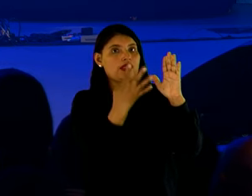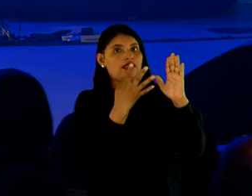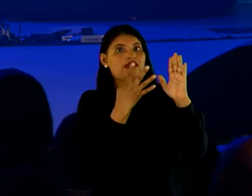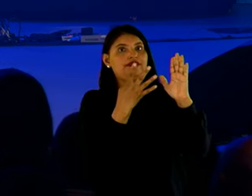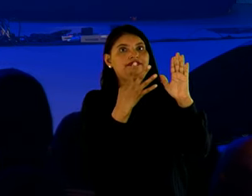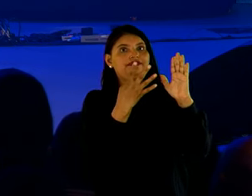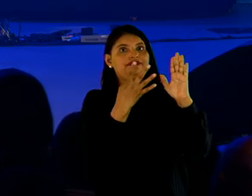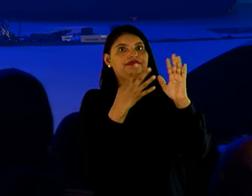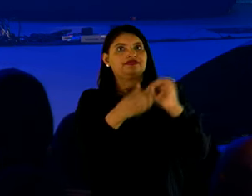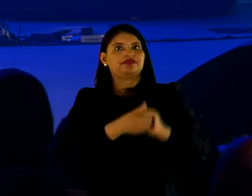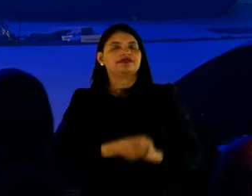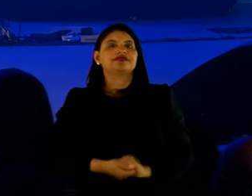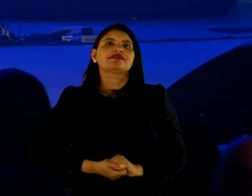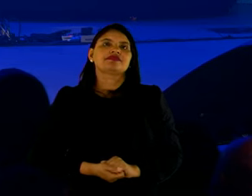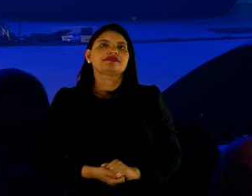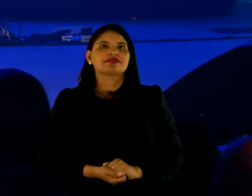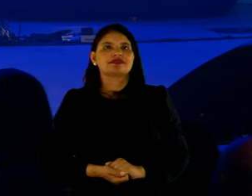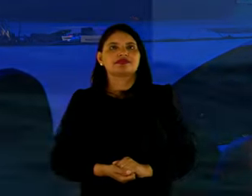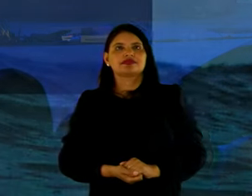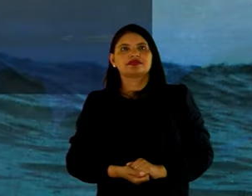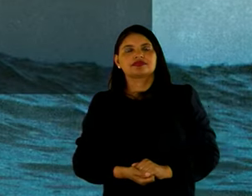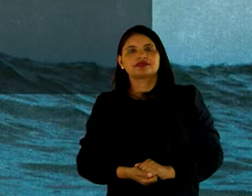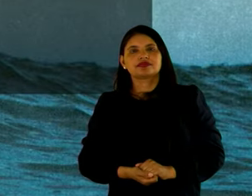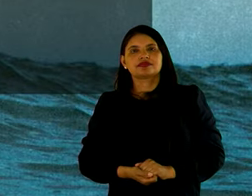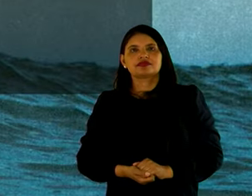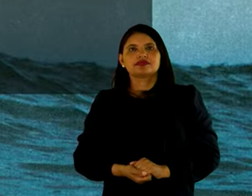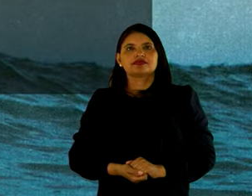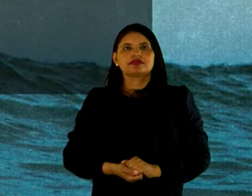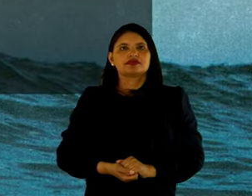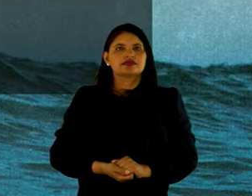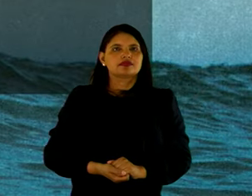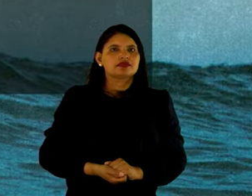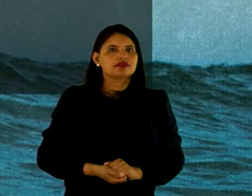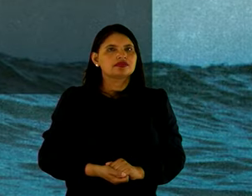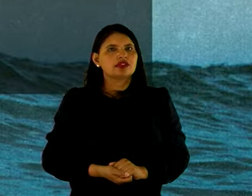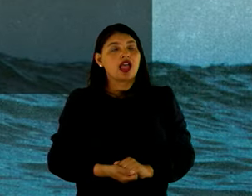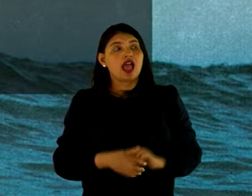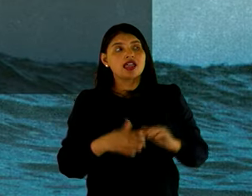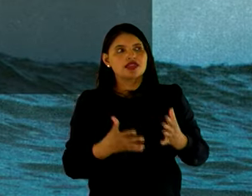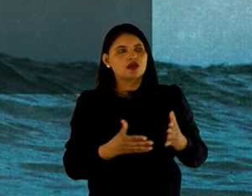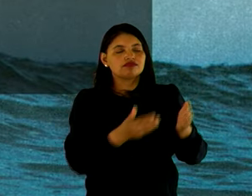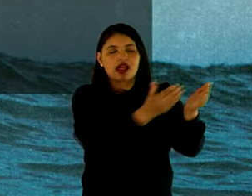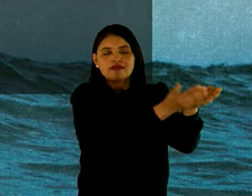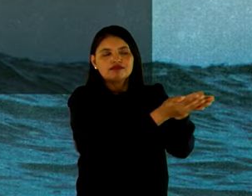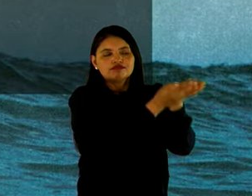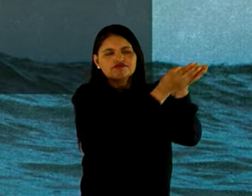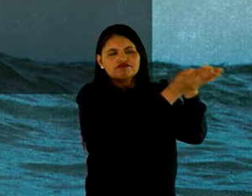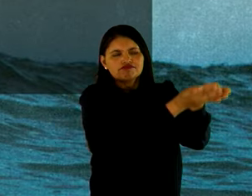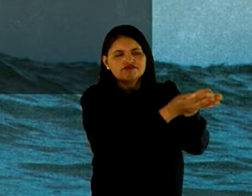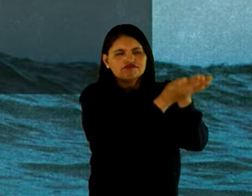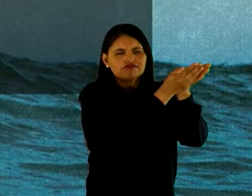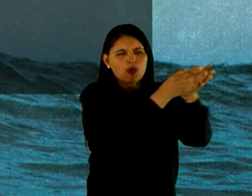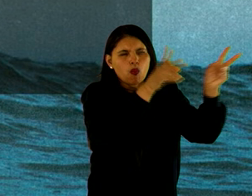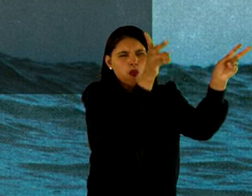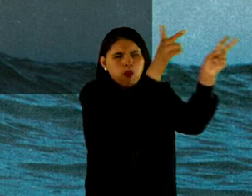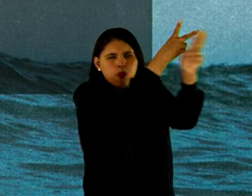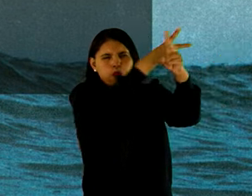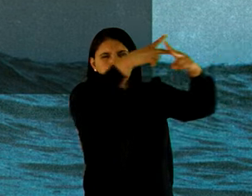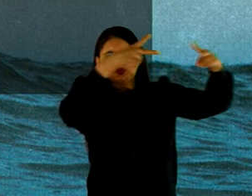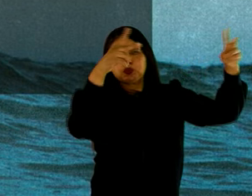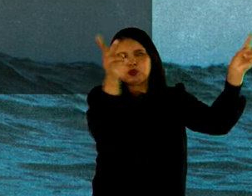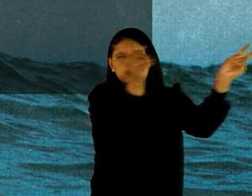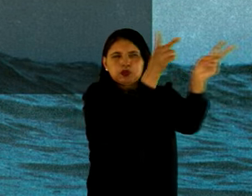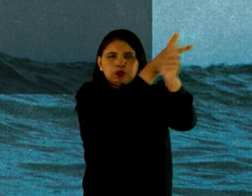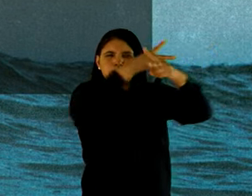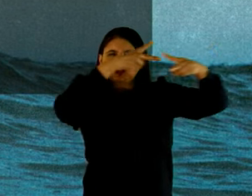erro, da falta de uma obediência. Mas o Senhor mandou ao mar um grande vento e